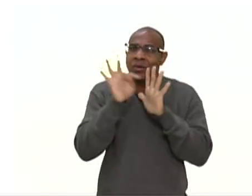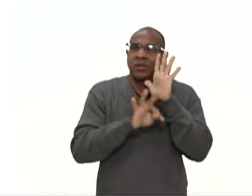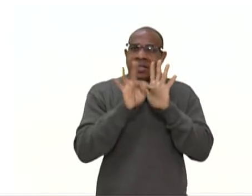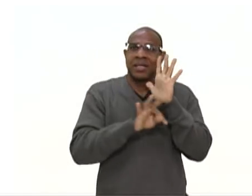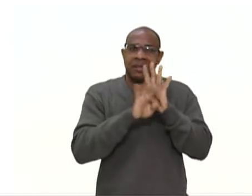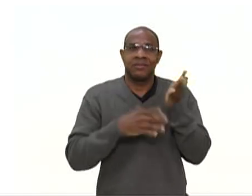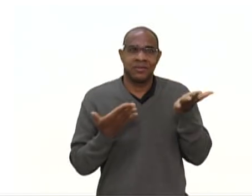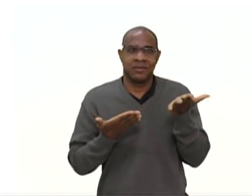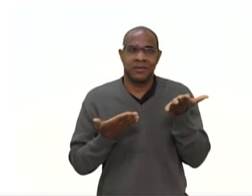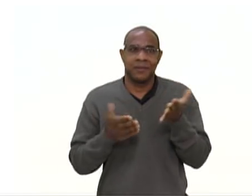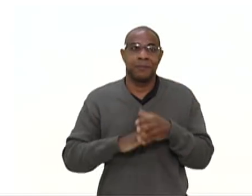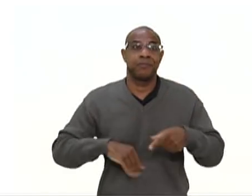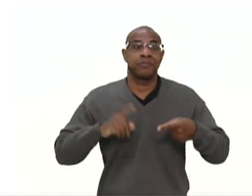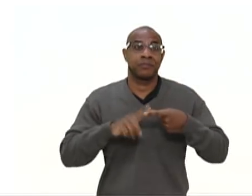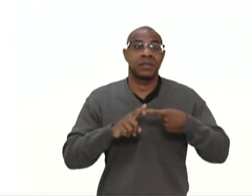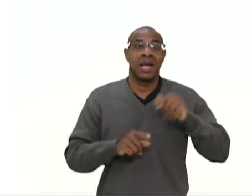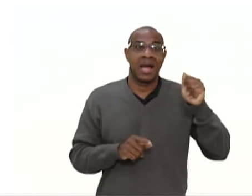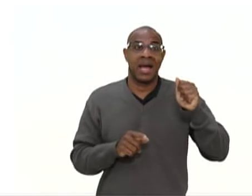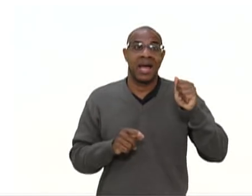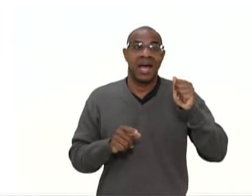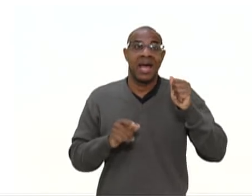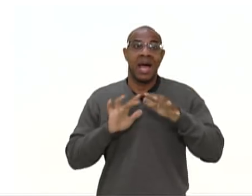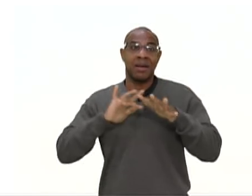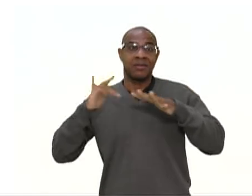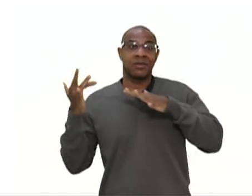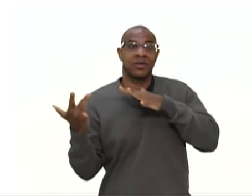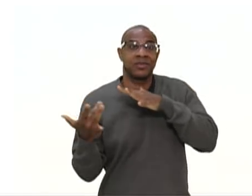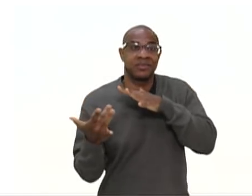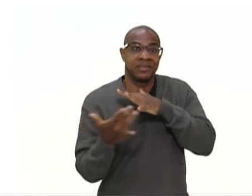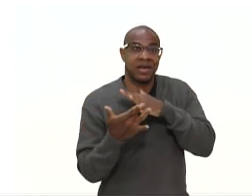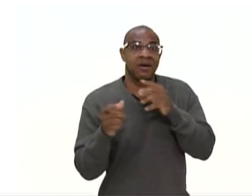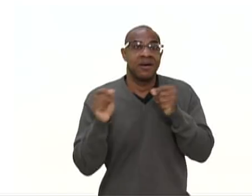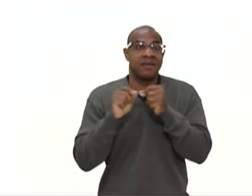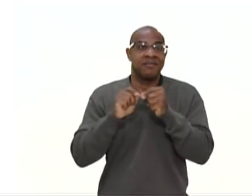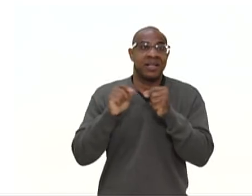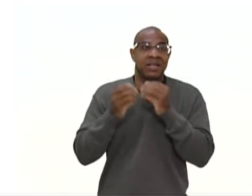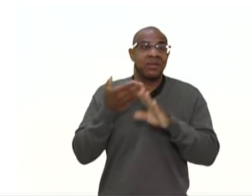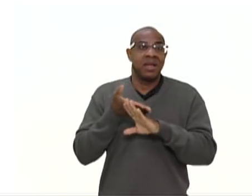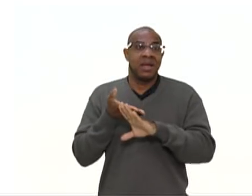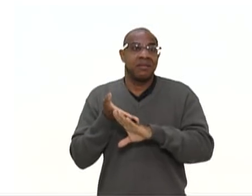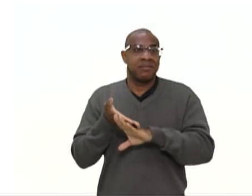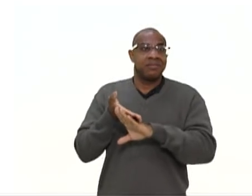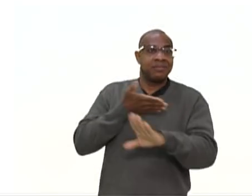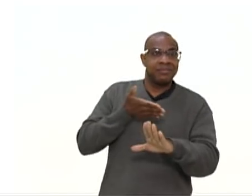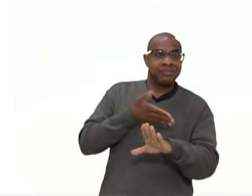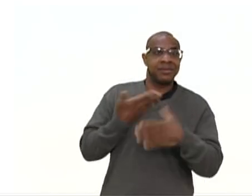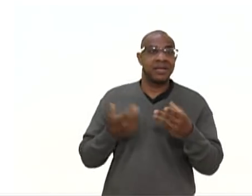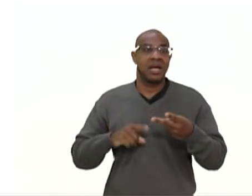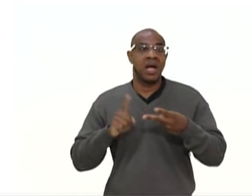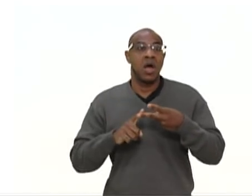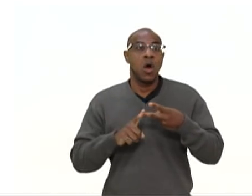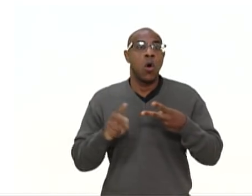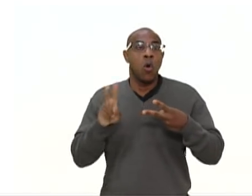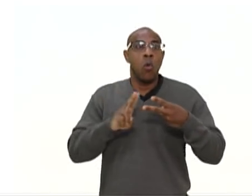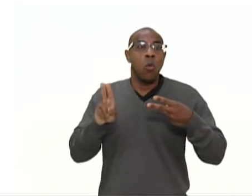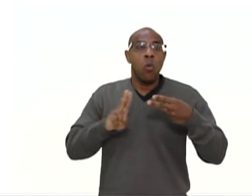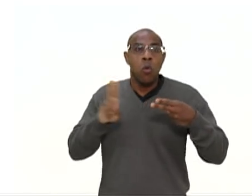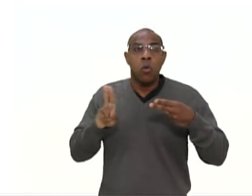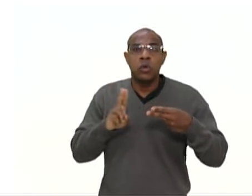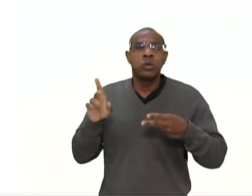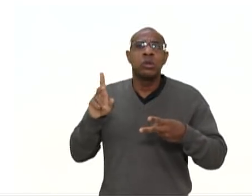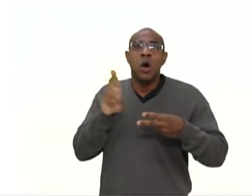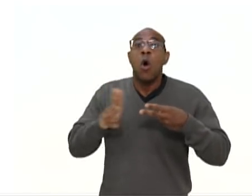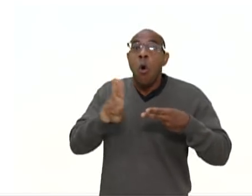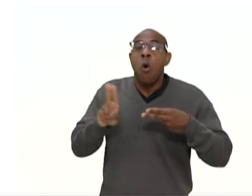pessoas antissociais umas com as outras. Letra B. O uso excessivo do celular. A letra C. Mudança